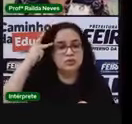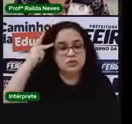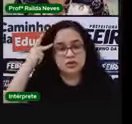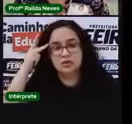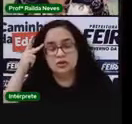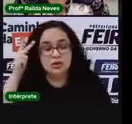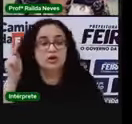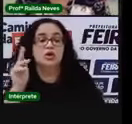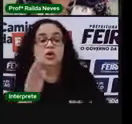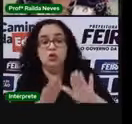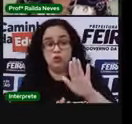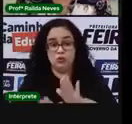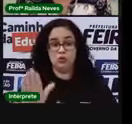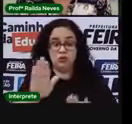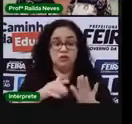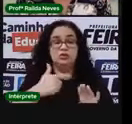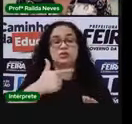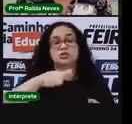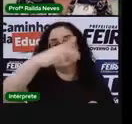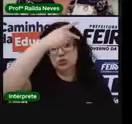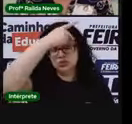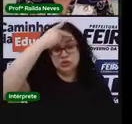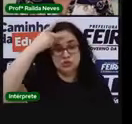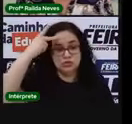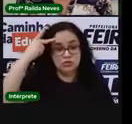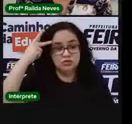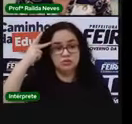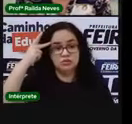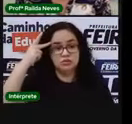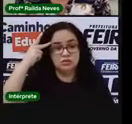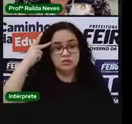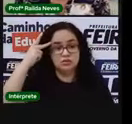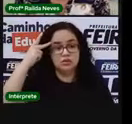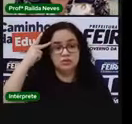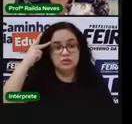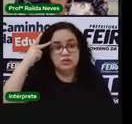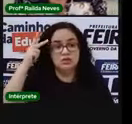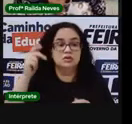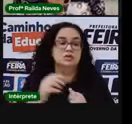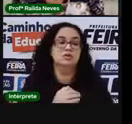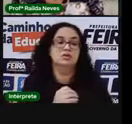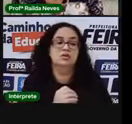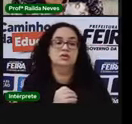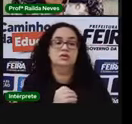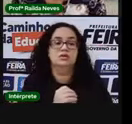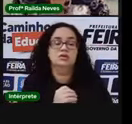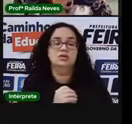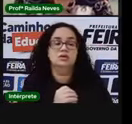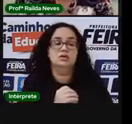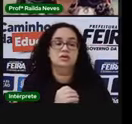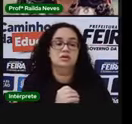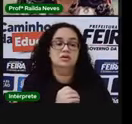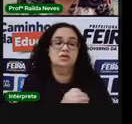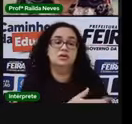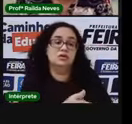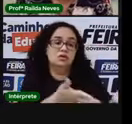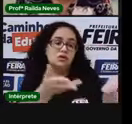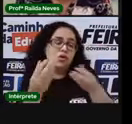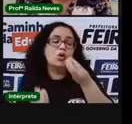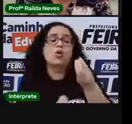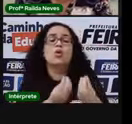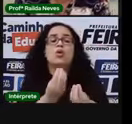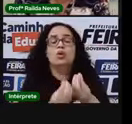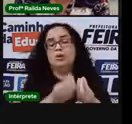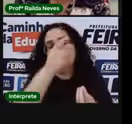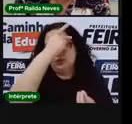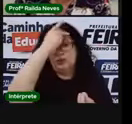gente cuida do outro e acolhe o outro, a gente recebe-o ou recebe-a como ela está, como